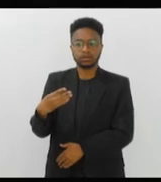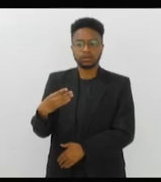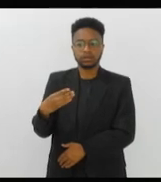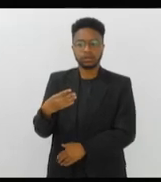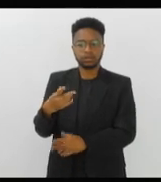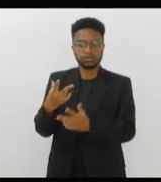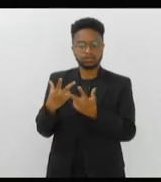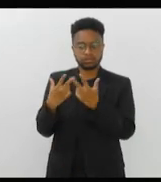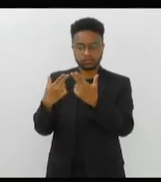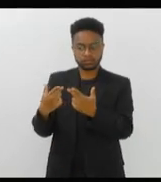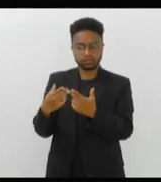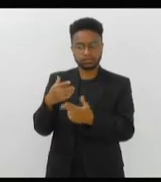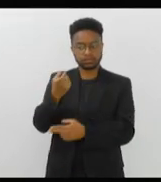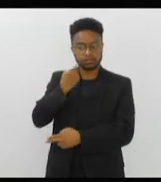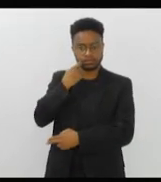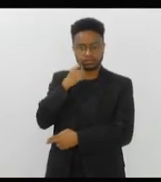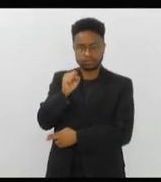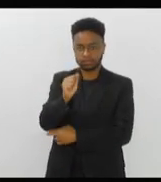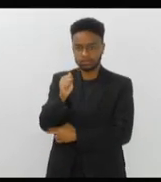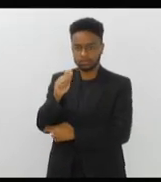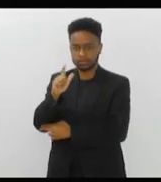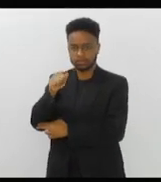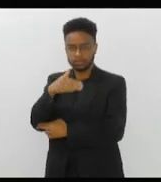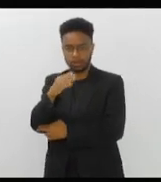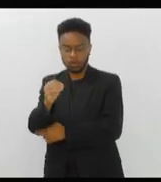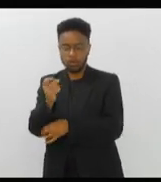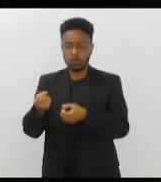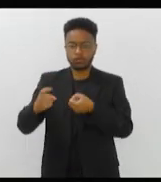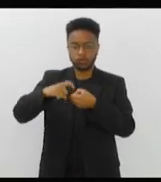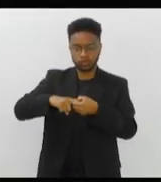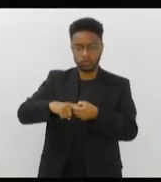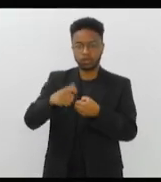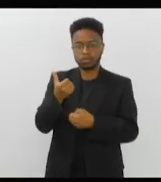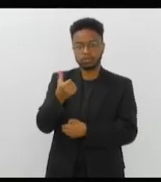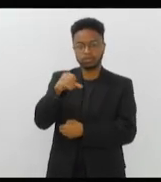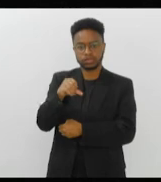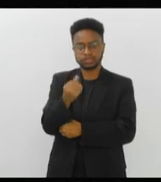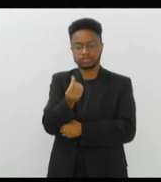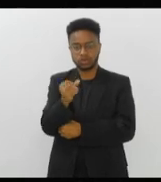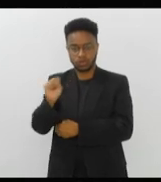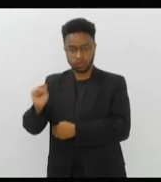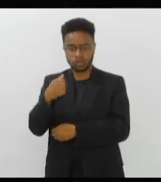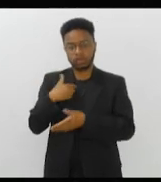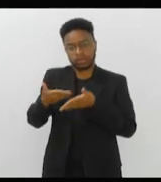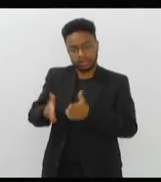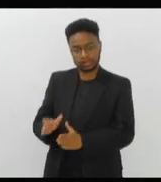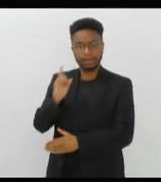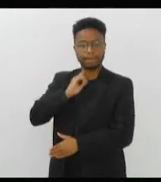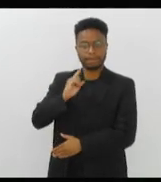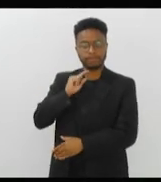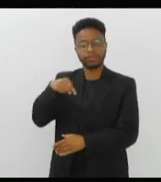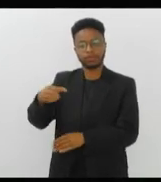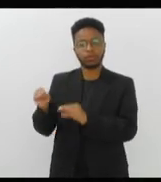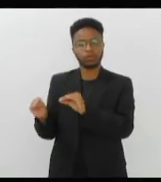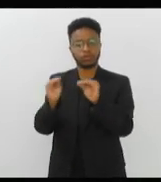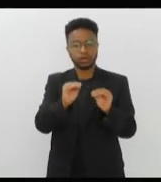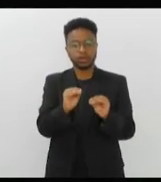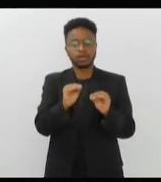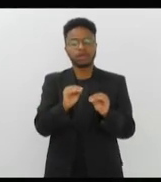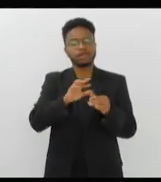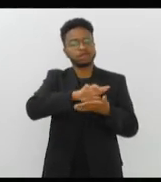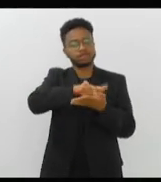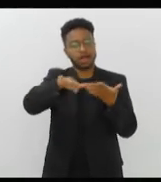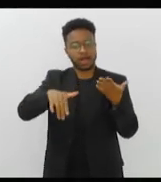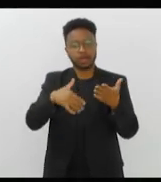saltando obstáculos, voltou para Ponte Nova em 1968, para que eu nascesse lá. De Minas Gerais, vim parar em Anchieta, depois Mesquita,